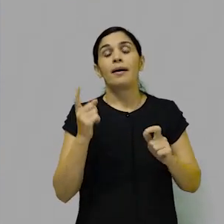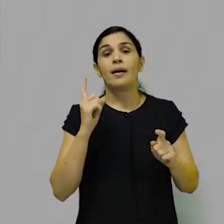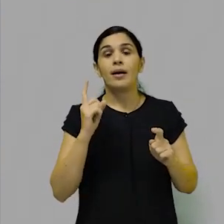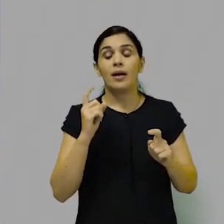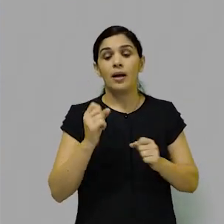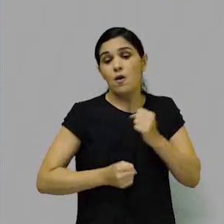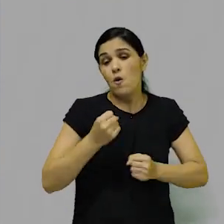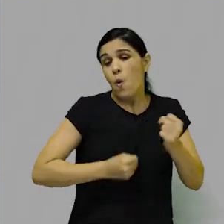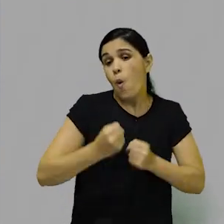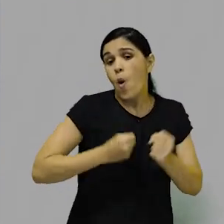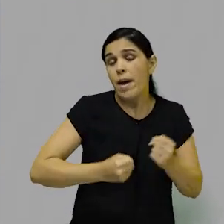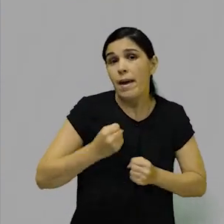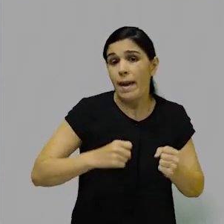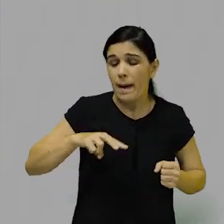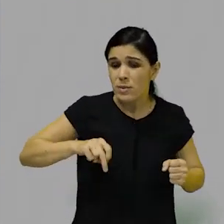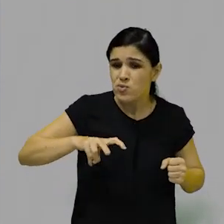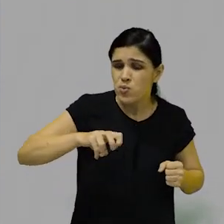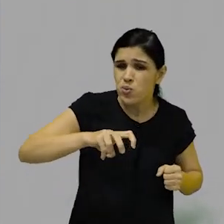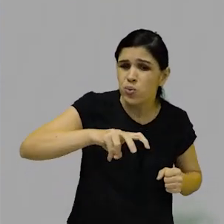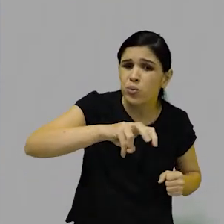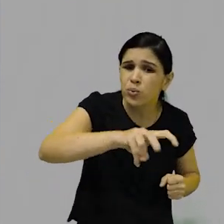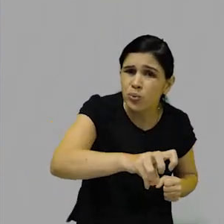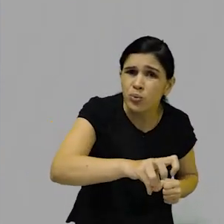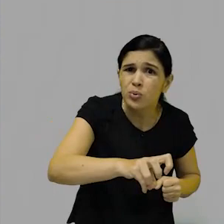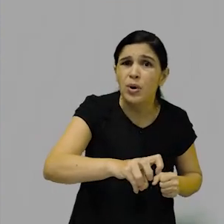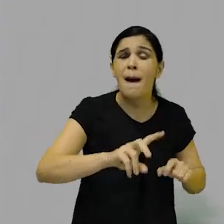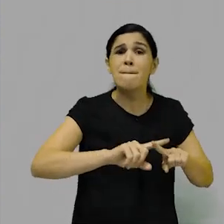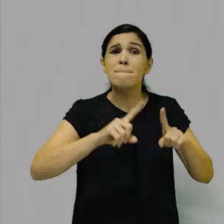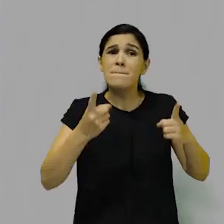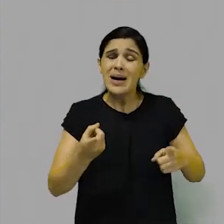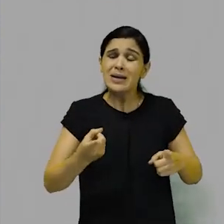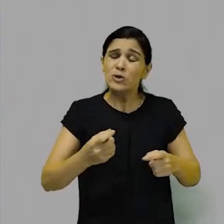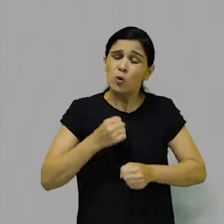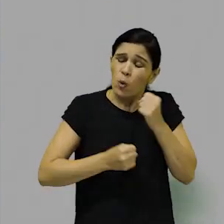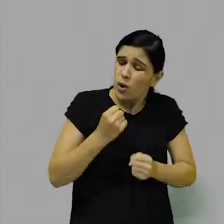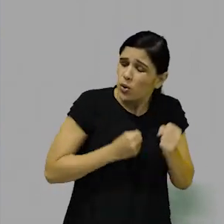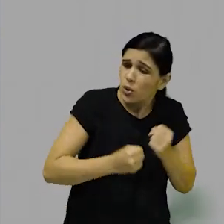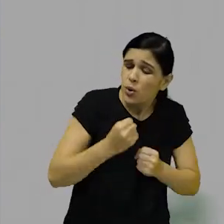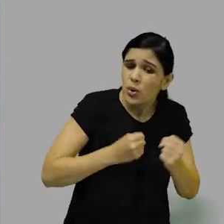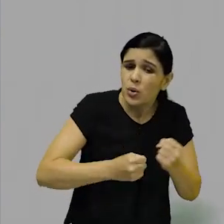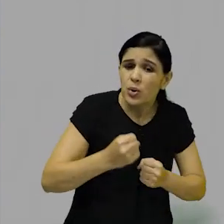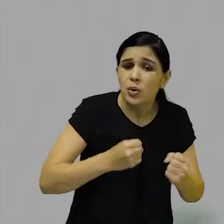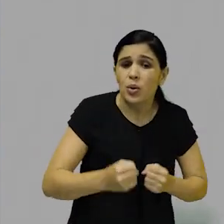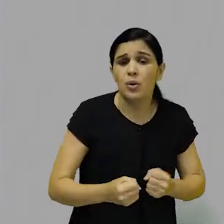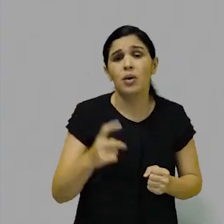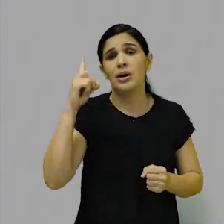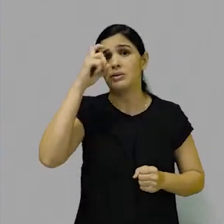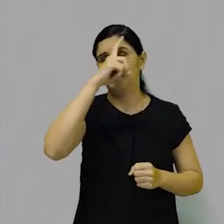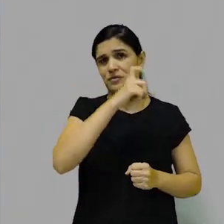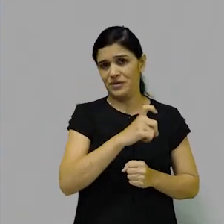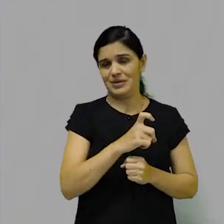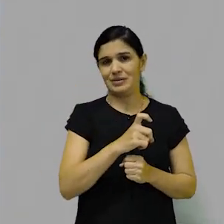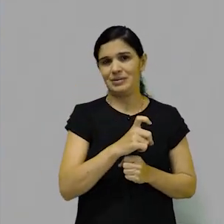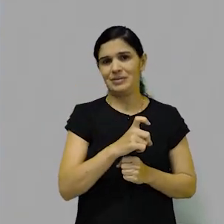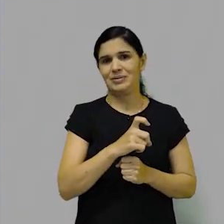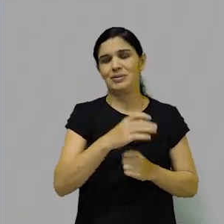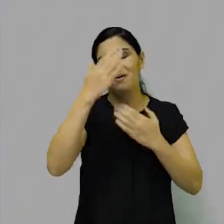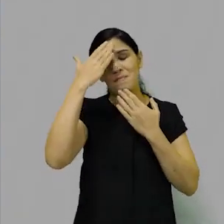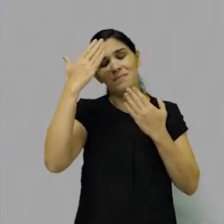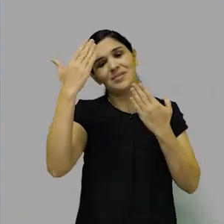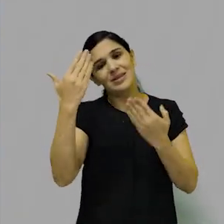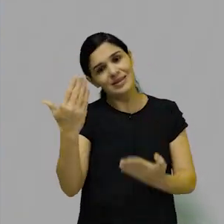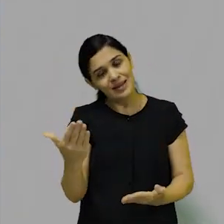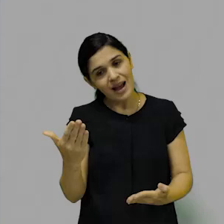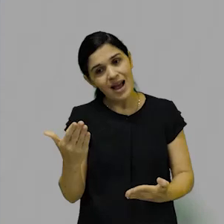porque o limiar de lactato ali é altíssimo. Então, galerinha, eu vou ficando por aqui. Eu espero que vocês tenham entendido, compreendido um pouquinho sobre